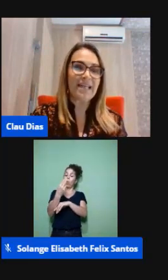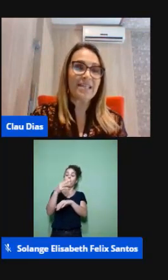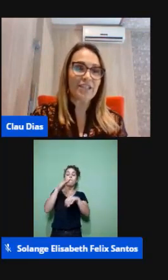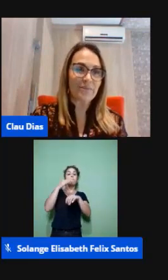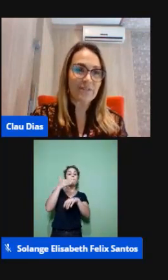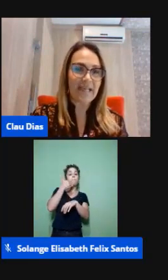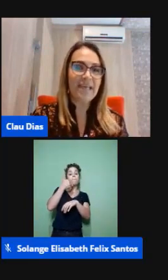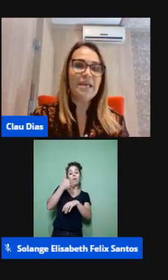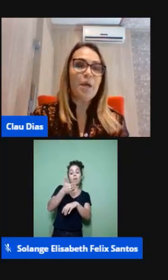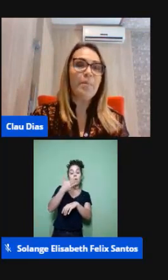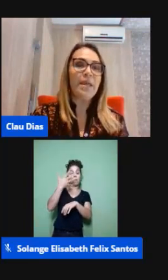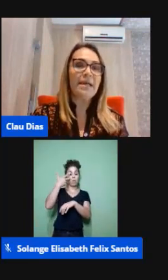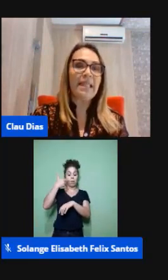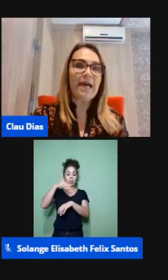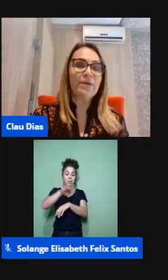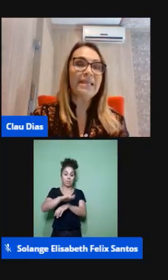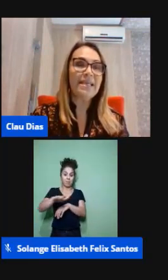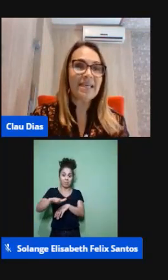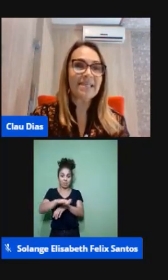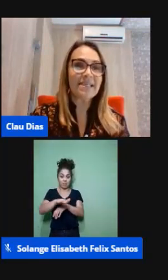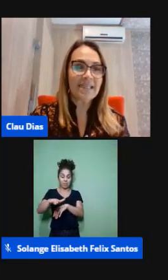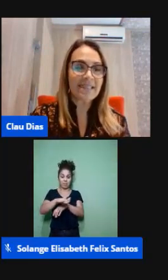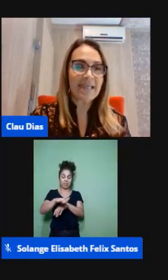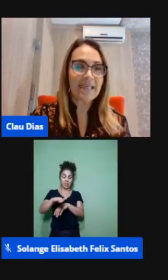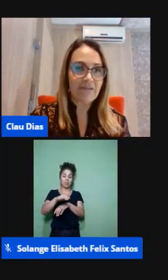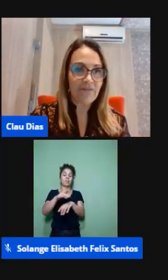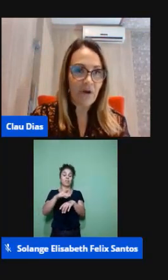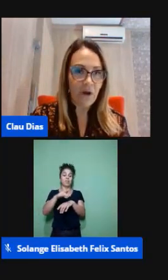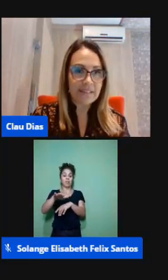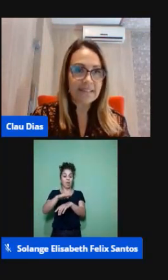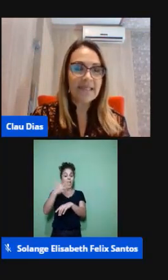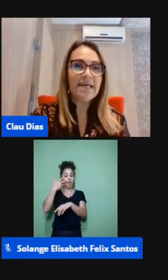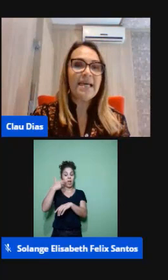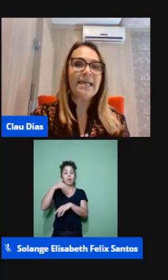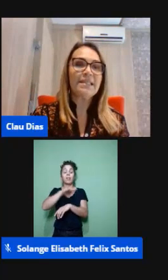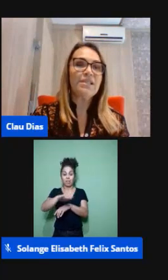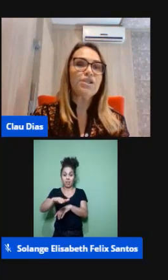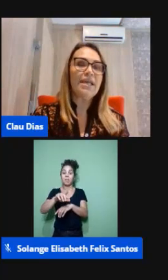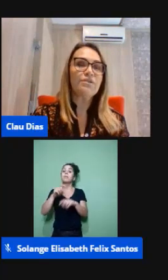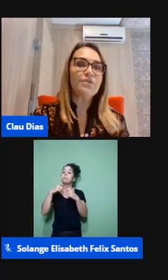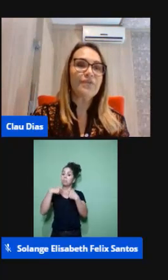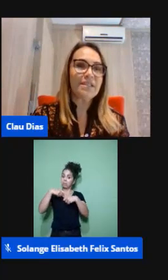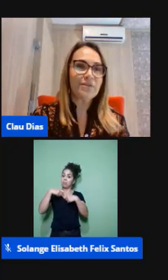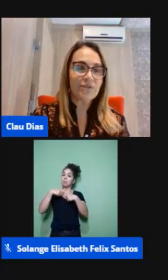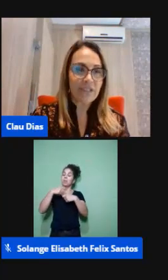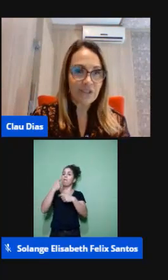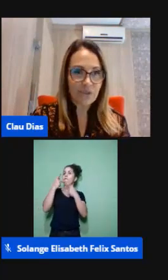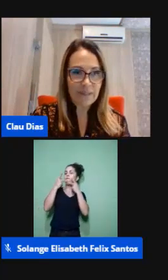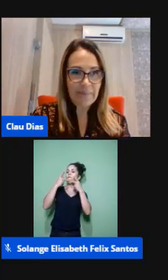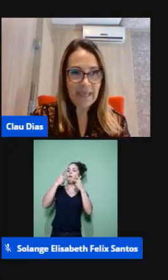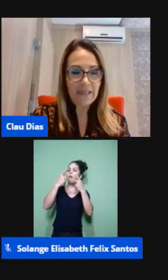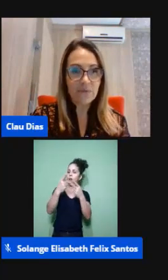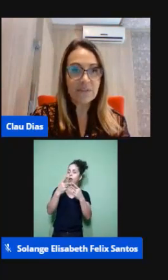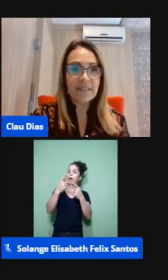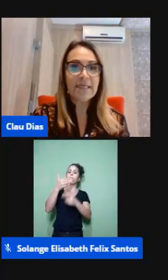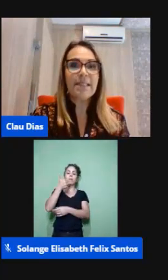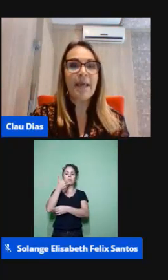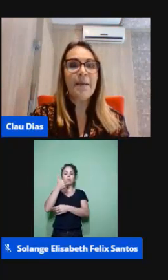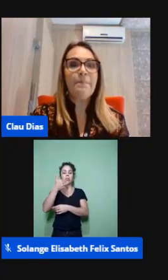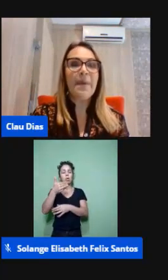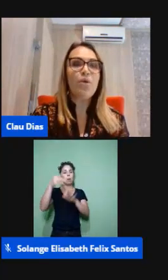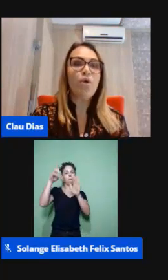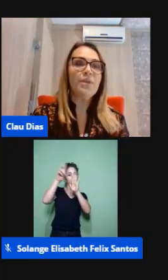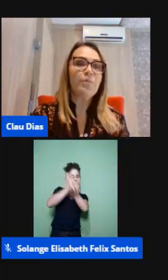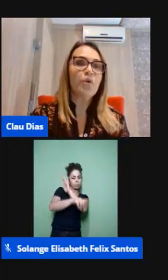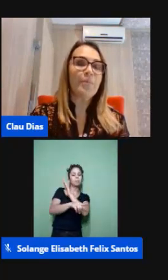nós já deixamos, né, bem claro aqui que essa criança tem que ter voz, ela tem direito de fazer os seus questionamentos,